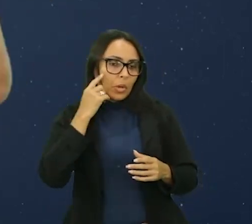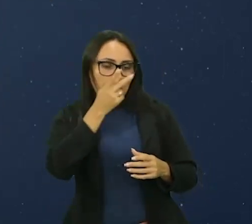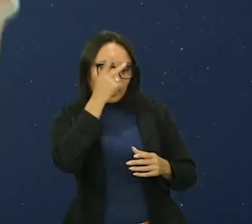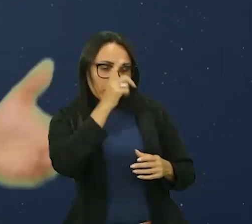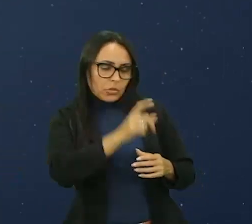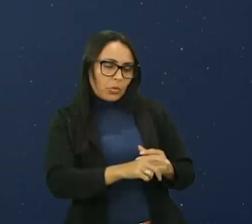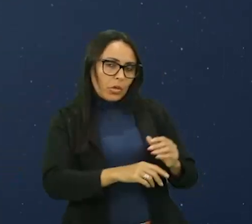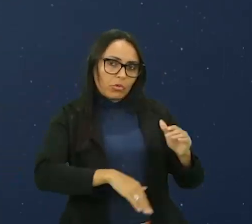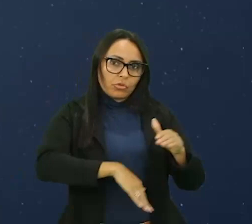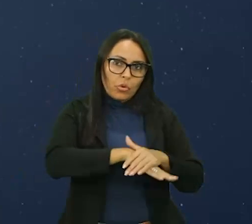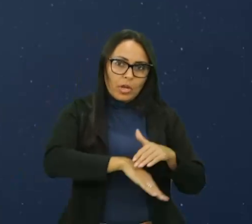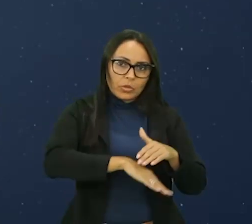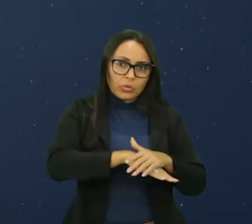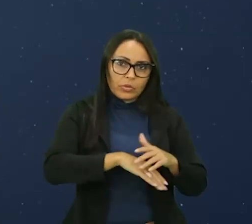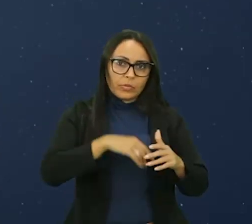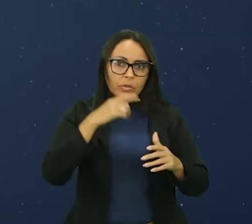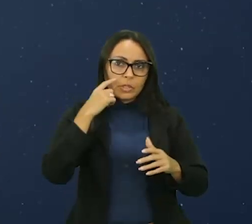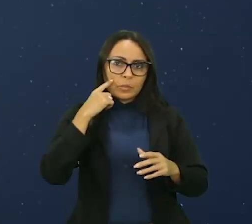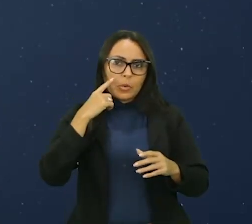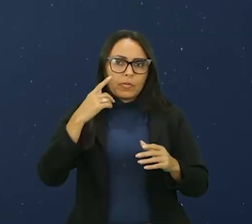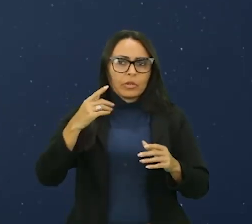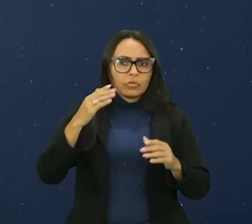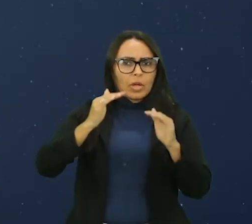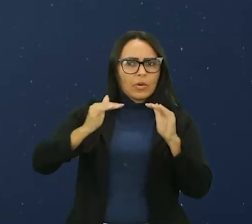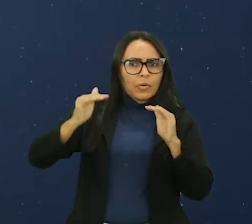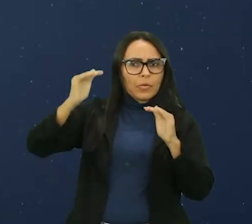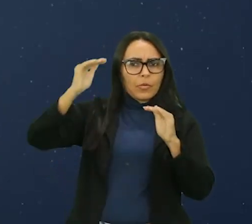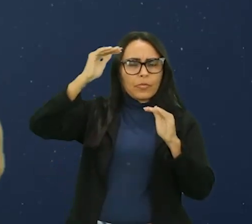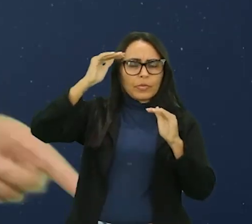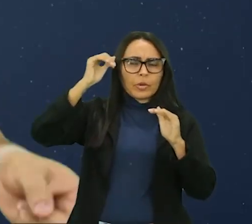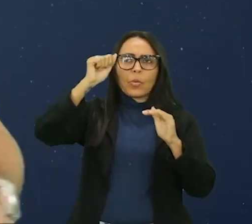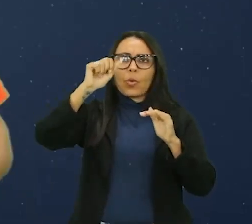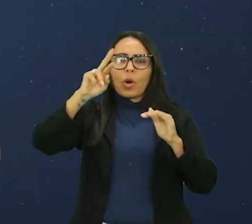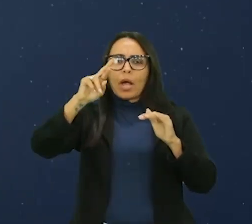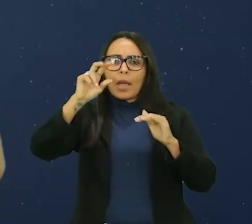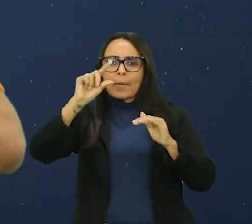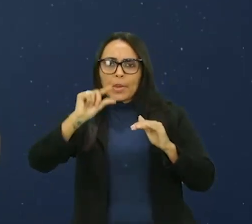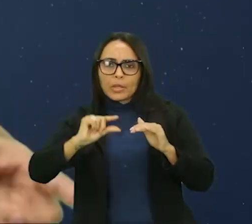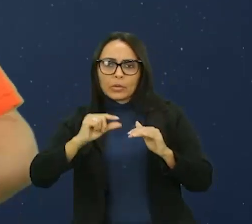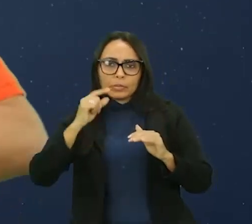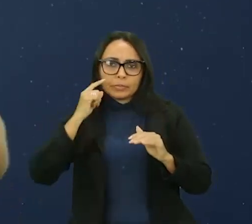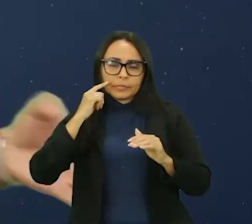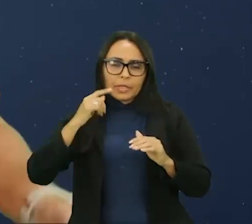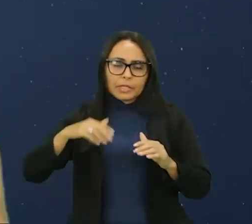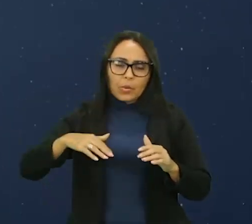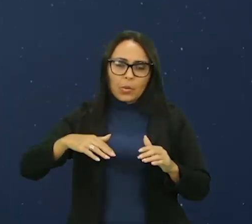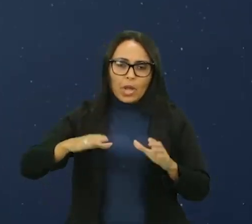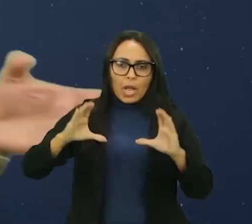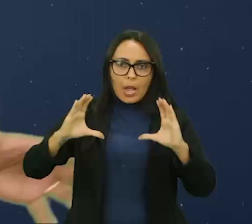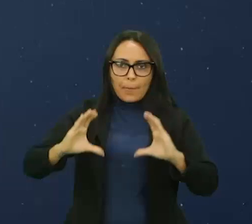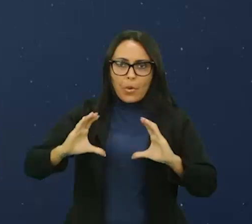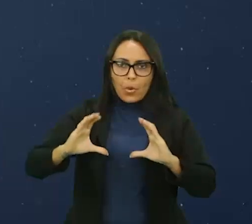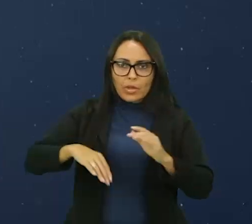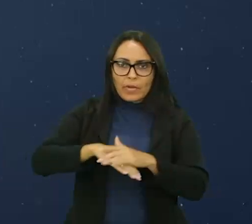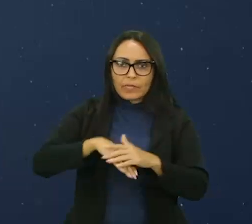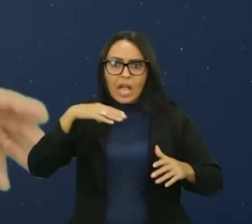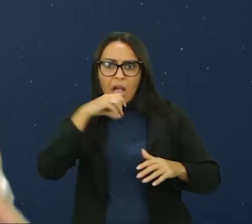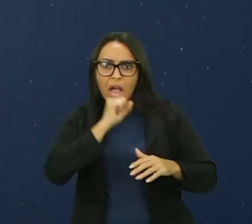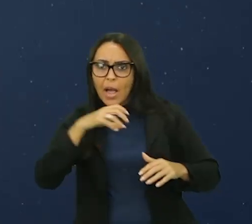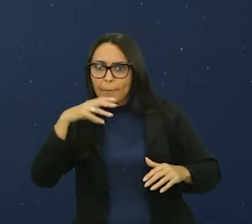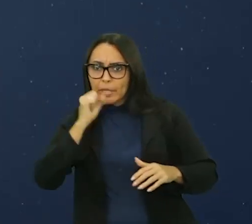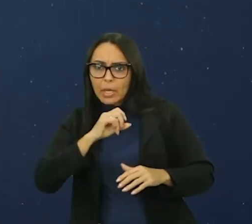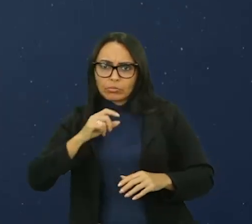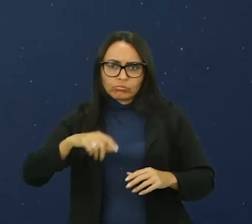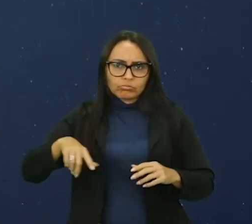em cima na altitude. Veja que o atrito com o ar é menor, ou seja, a bola vai ficar mais rápida, vai ficar meio